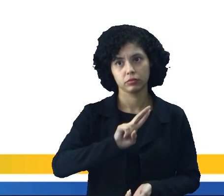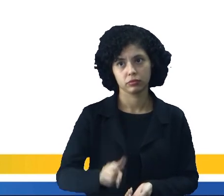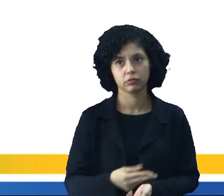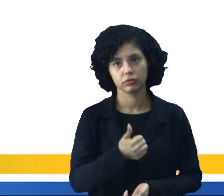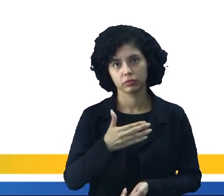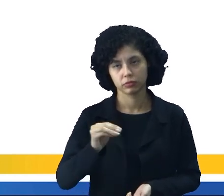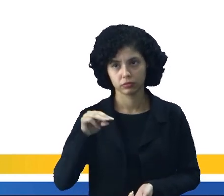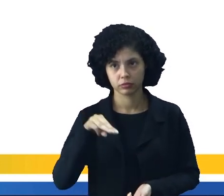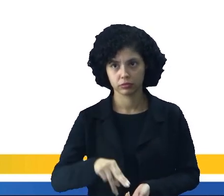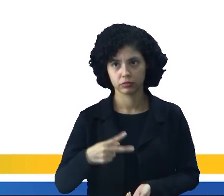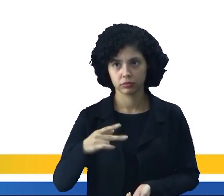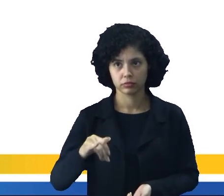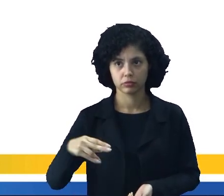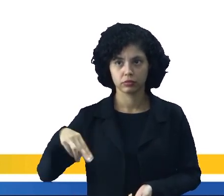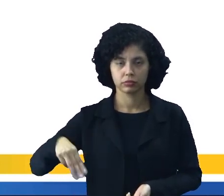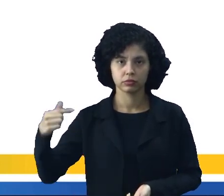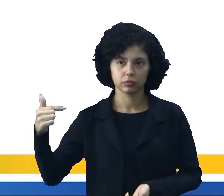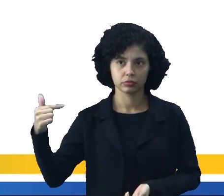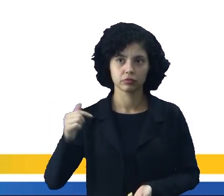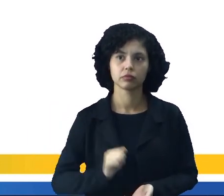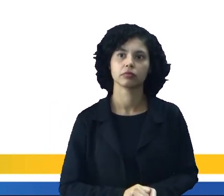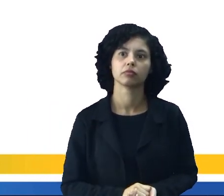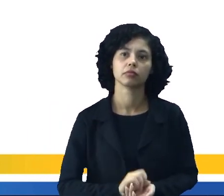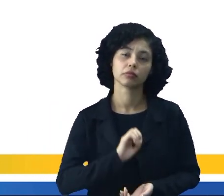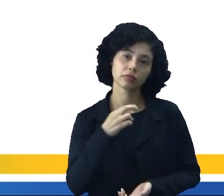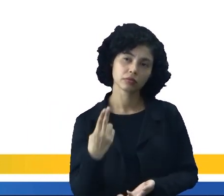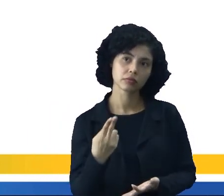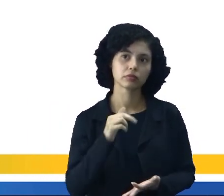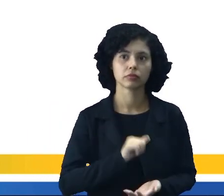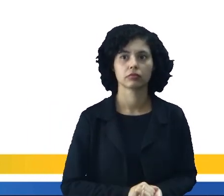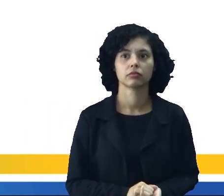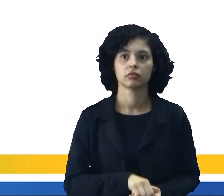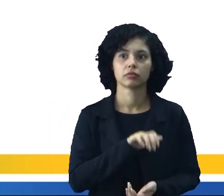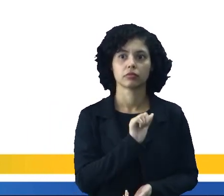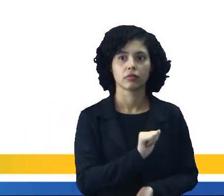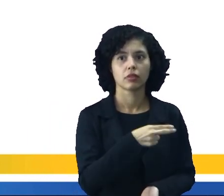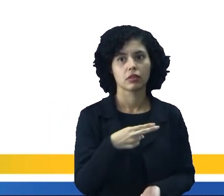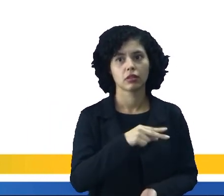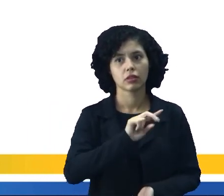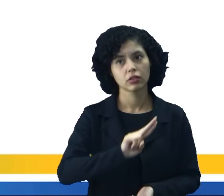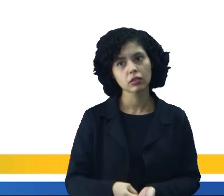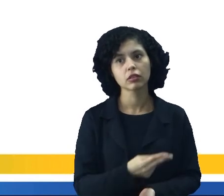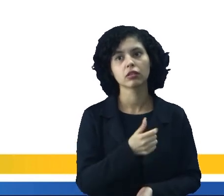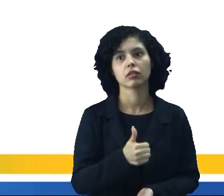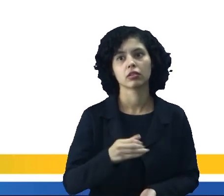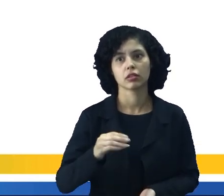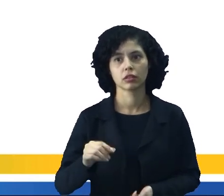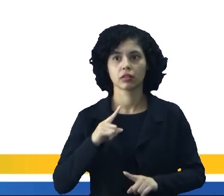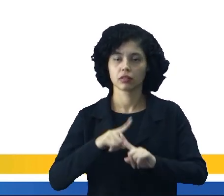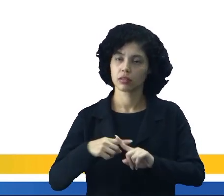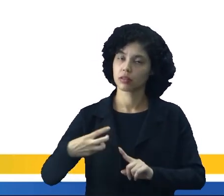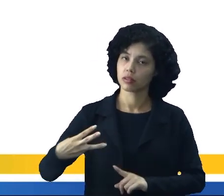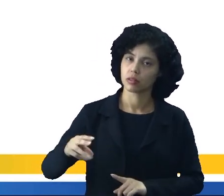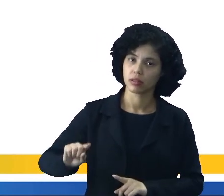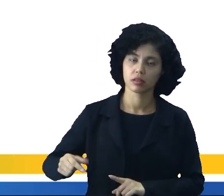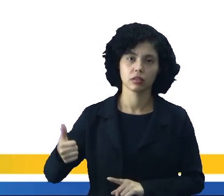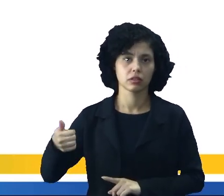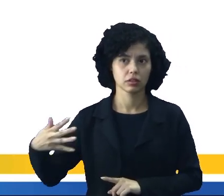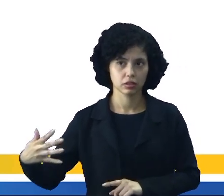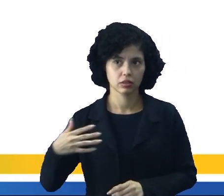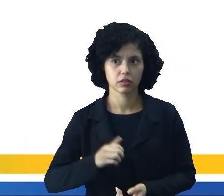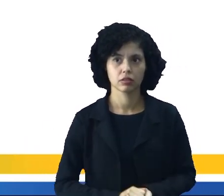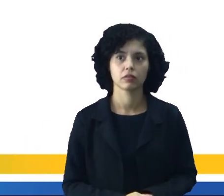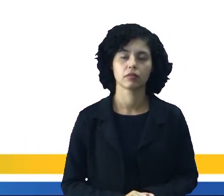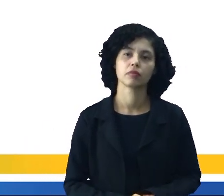a 2.100 pi metros ao quadrado ou área é igual a 2.100 vezes